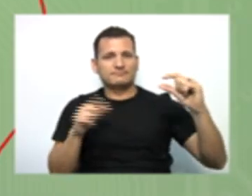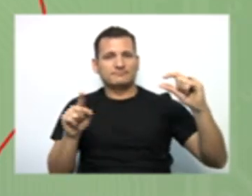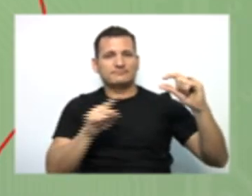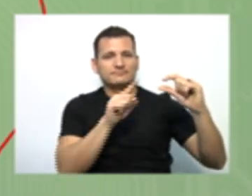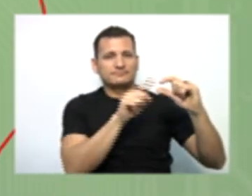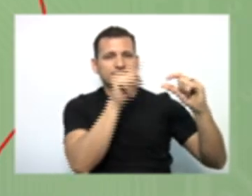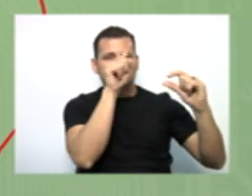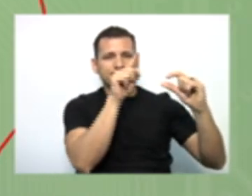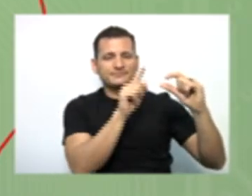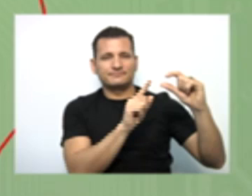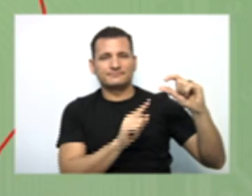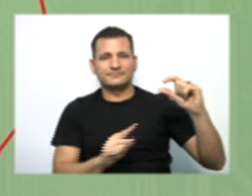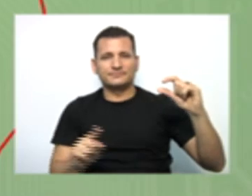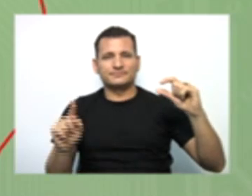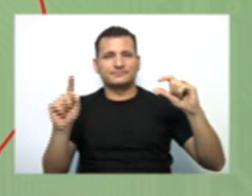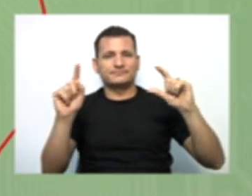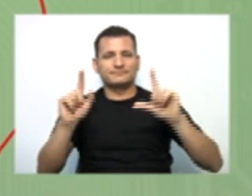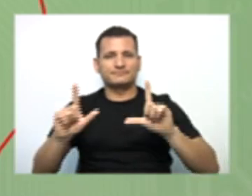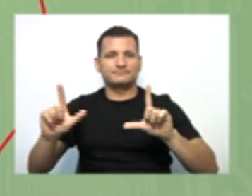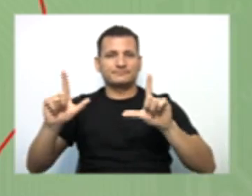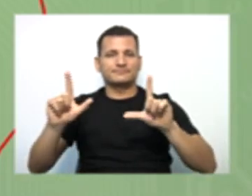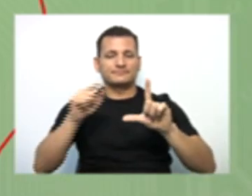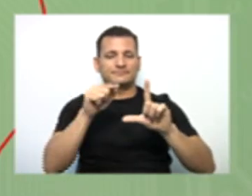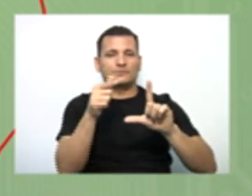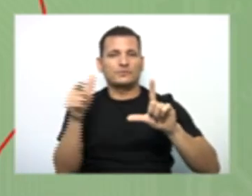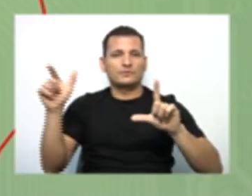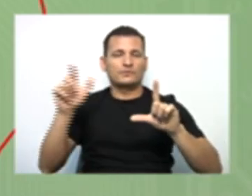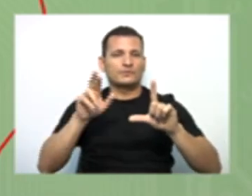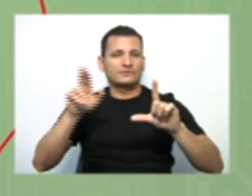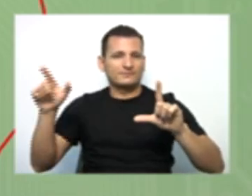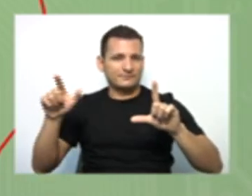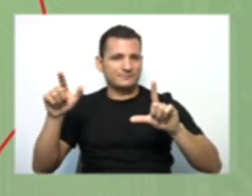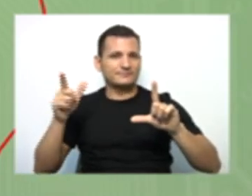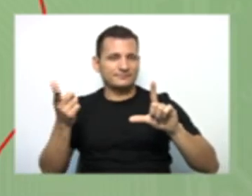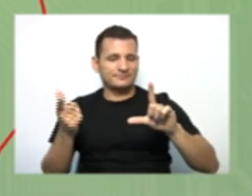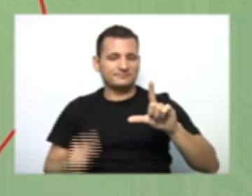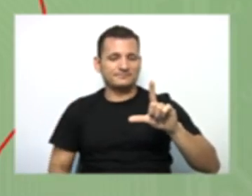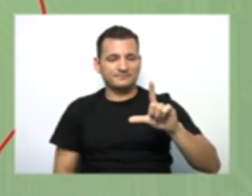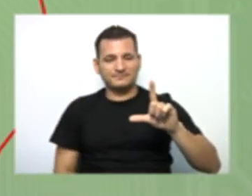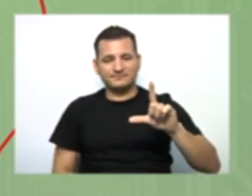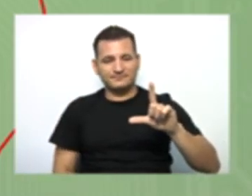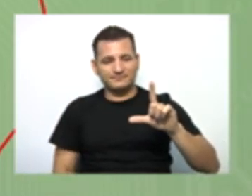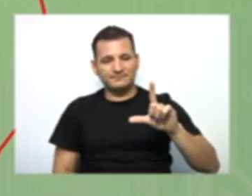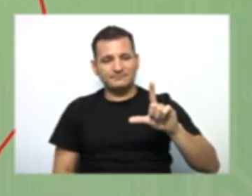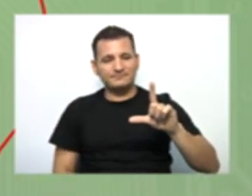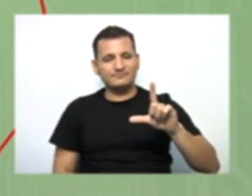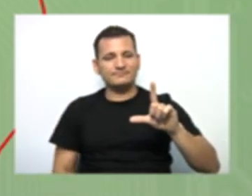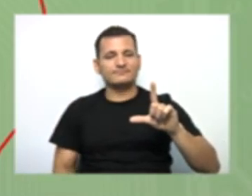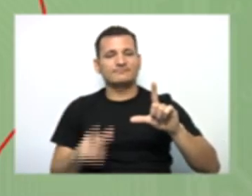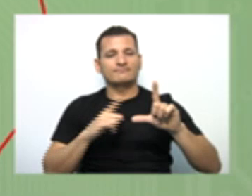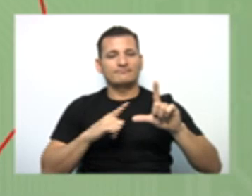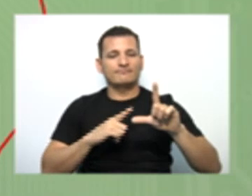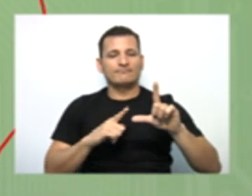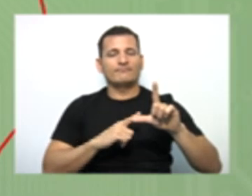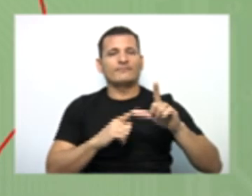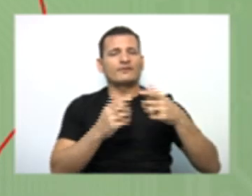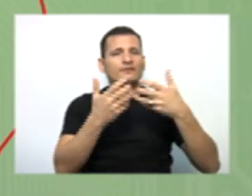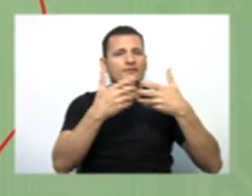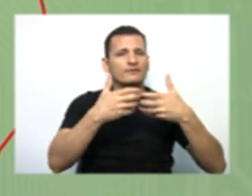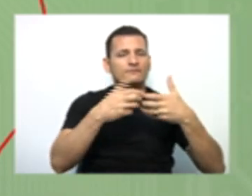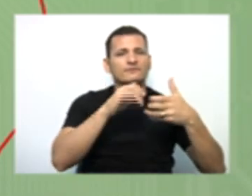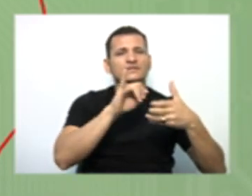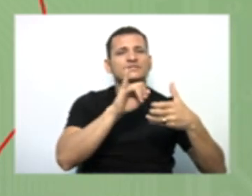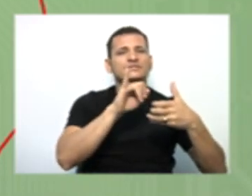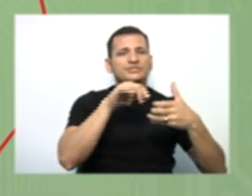para outras páginas, certo? Então, eu tenho aqui a página inicial com as informações mais